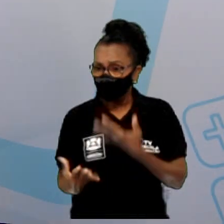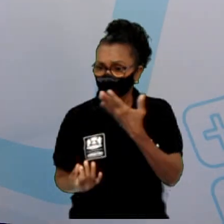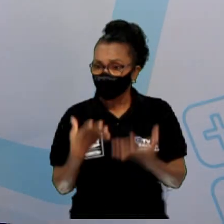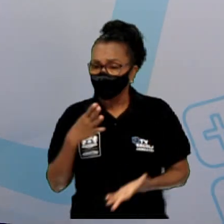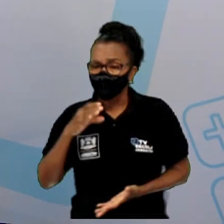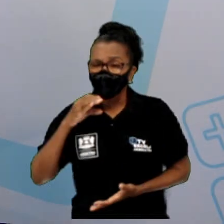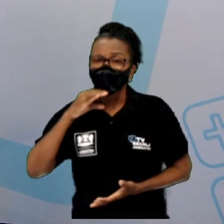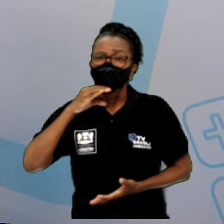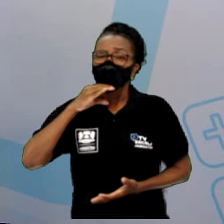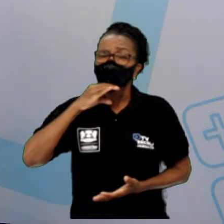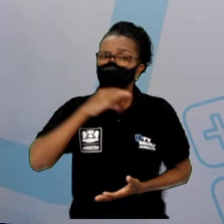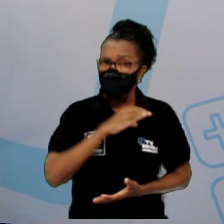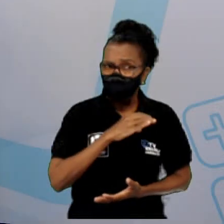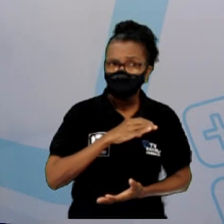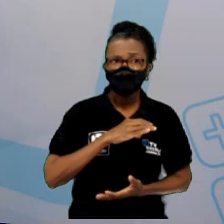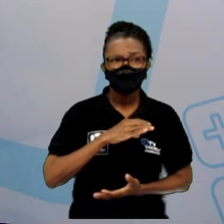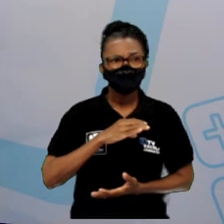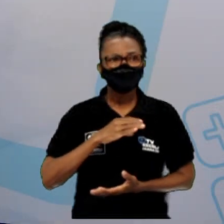tem uma certa